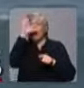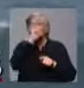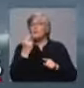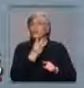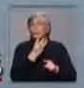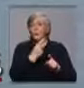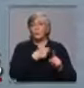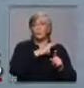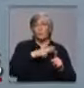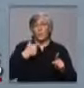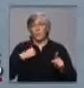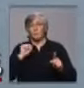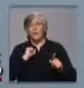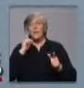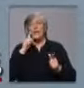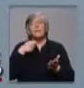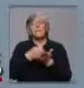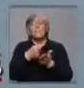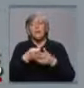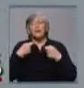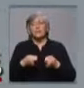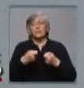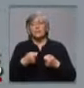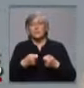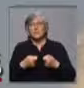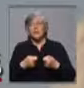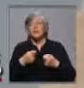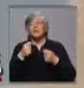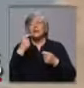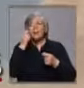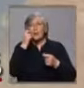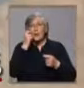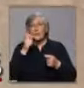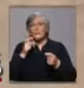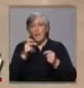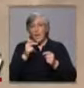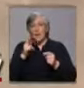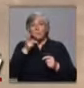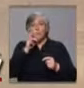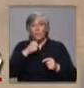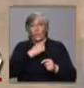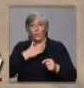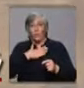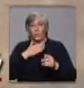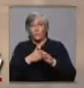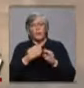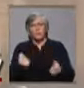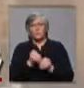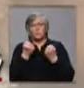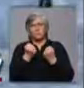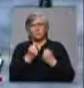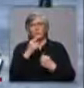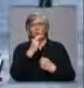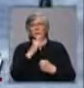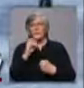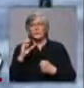se entendem para custear as operações necessárias depois de o armador se ter negado a fazê-lo. São 300 mil